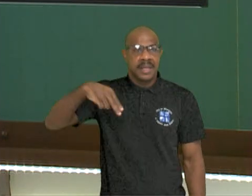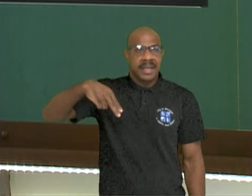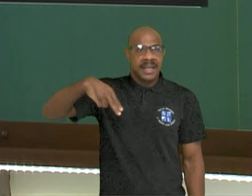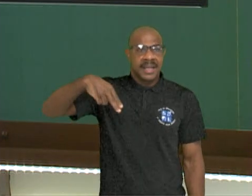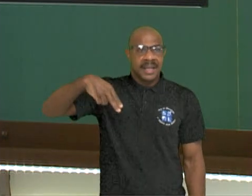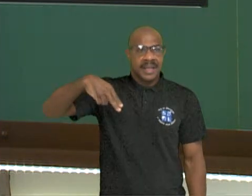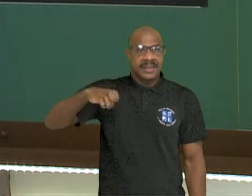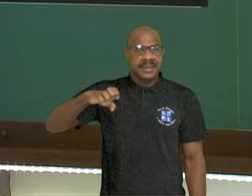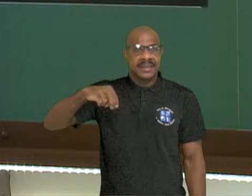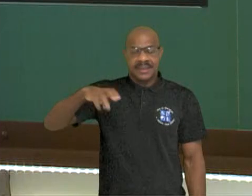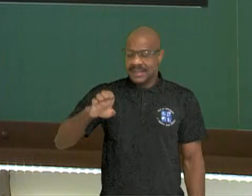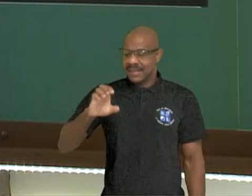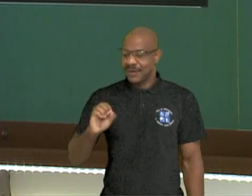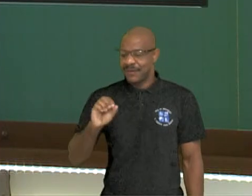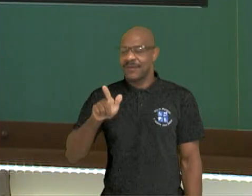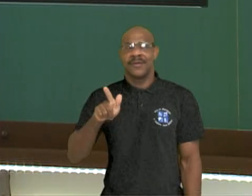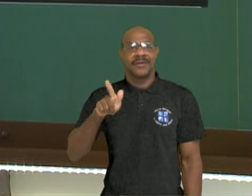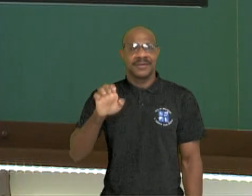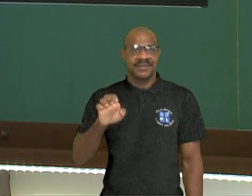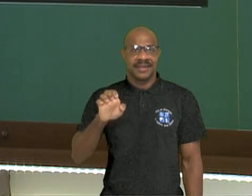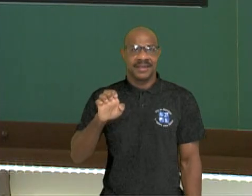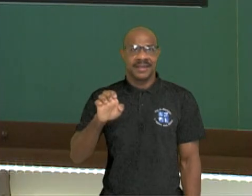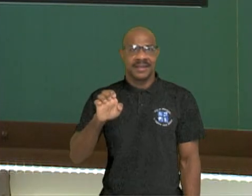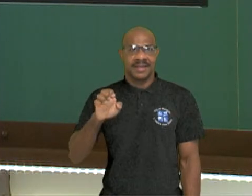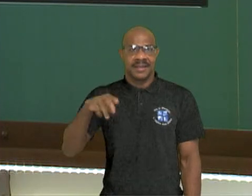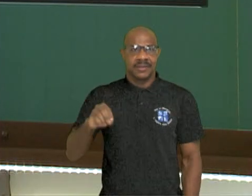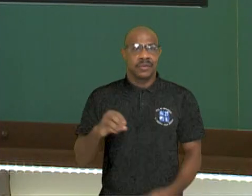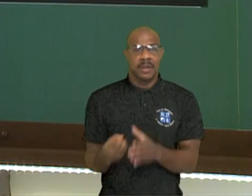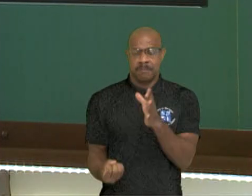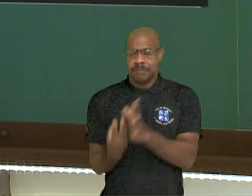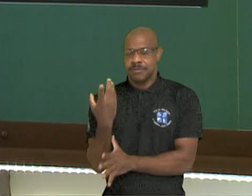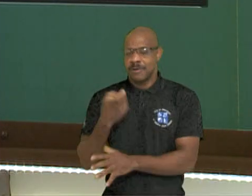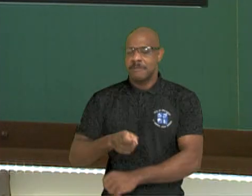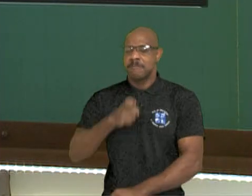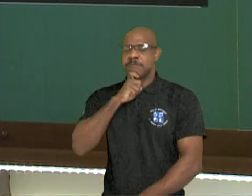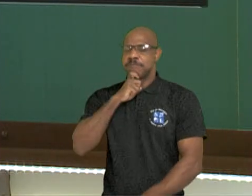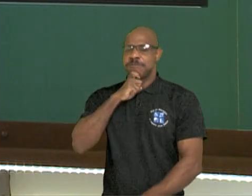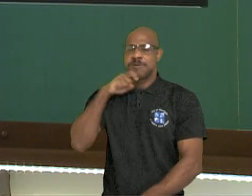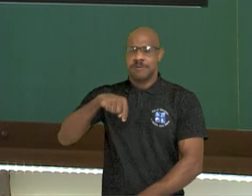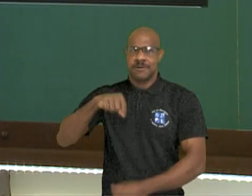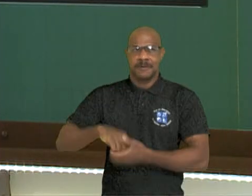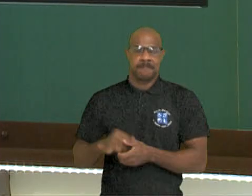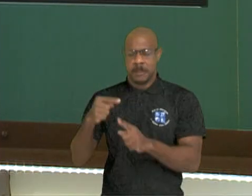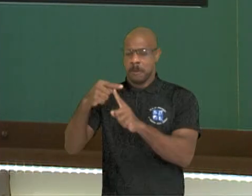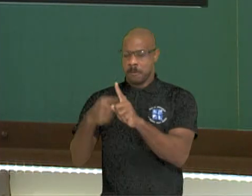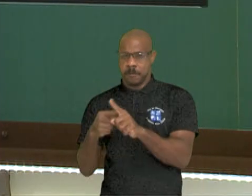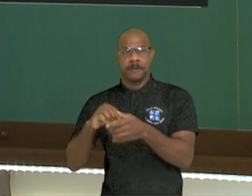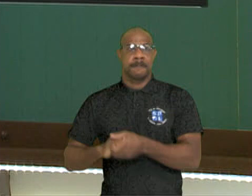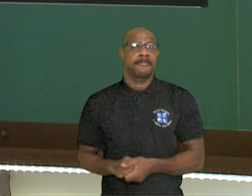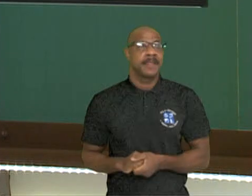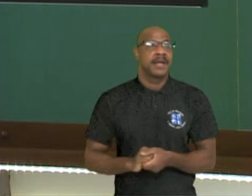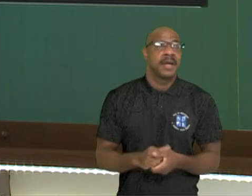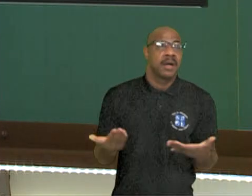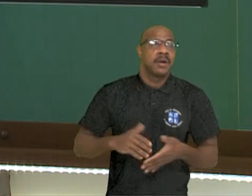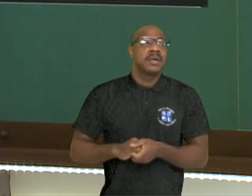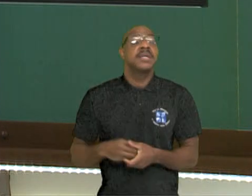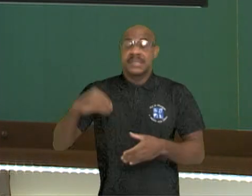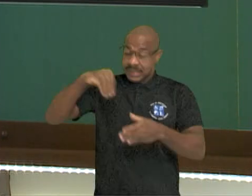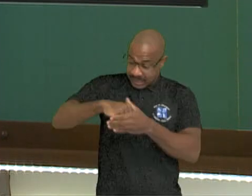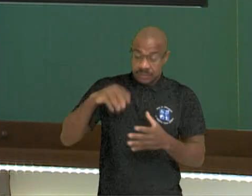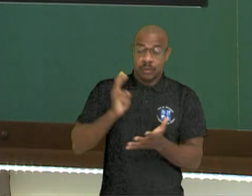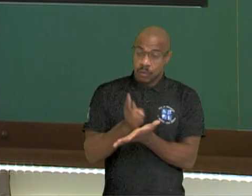das glaciações, as temperaturas do nosso planeta estavam mais baixas. E na era cenozoica nós vamos